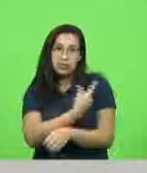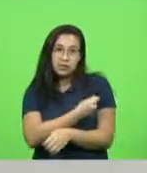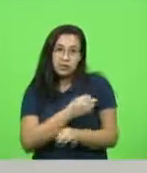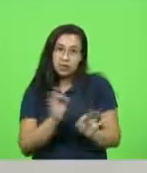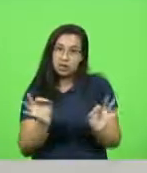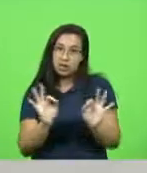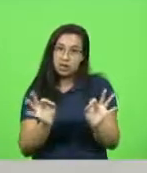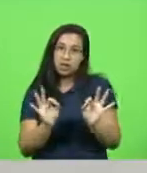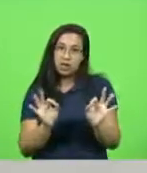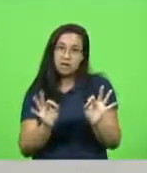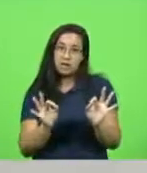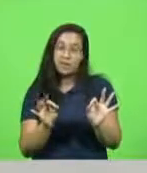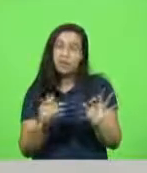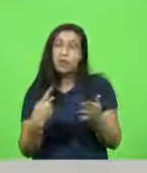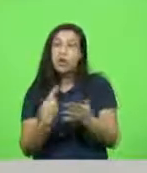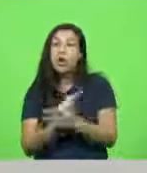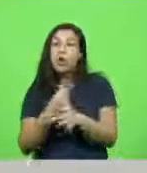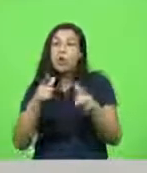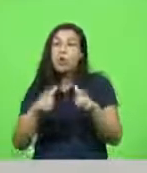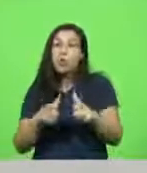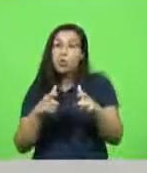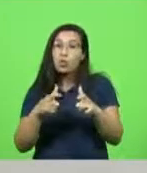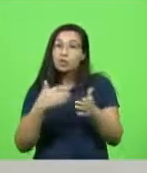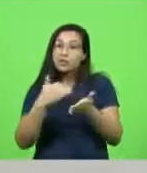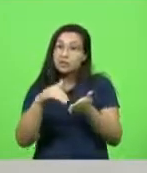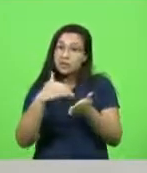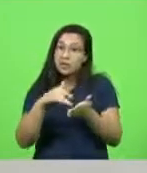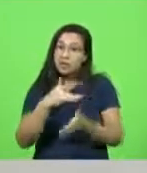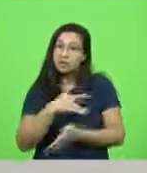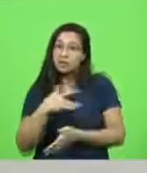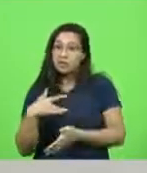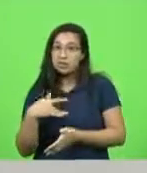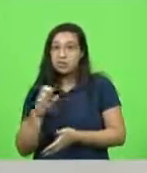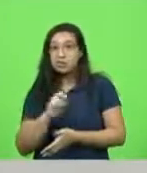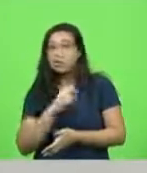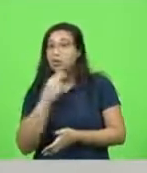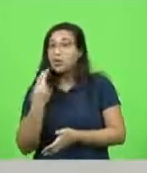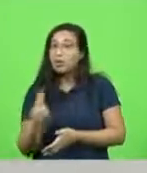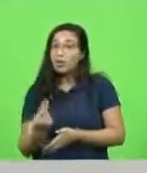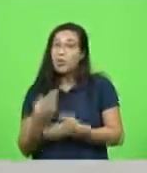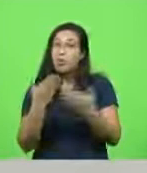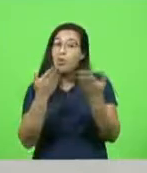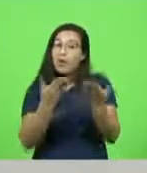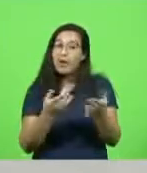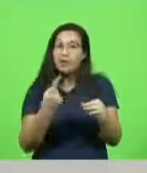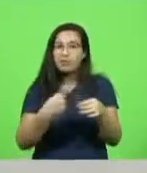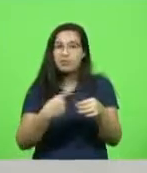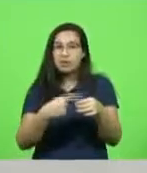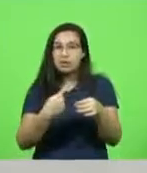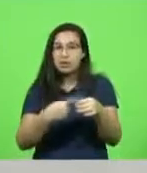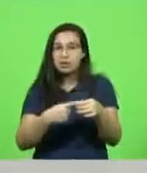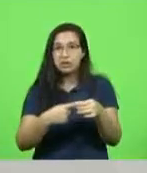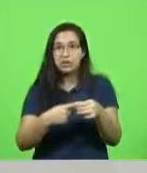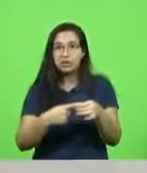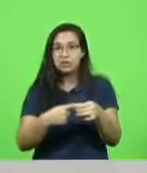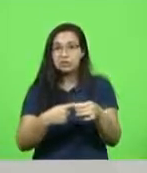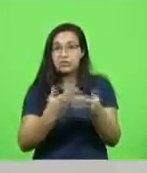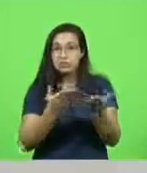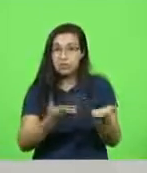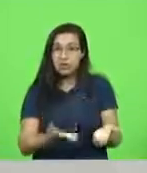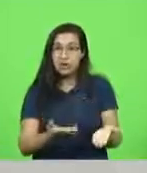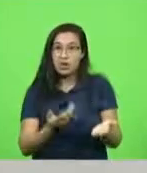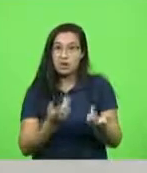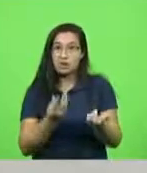encaminhamento da Secretaria da Saúde do Estado ou seus municípios não tão é